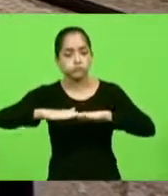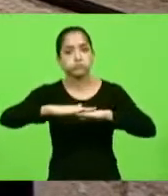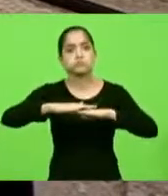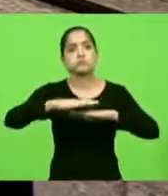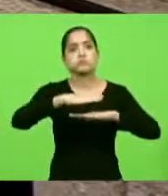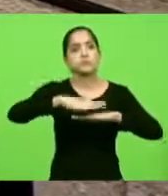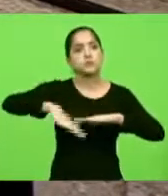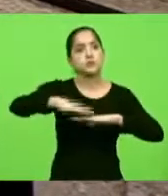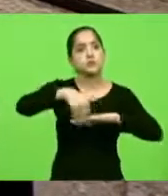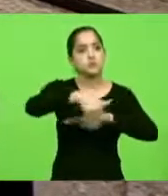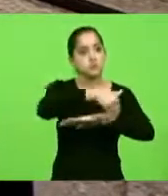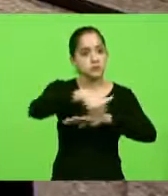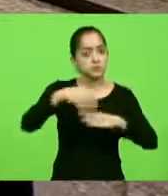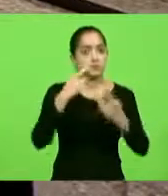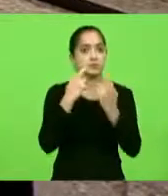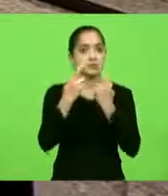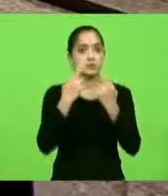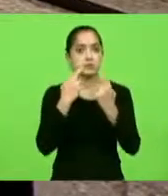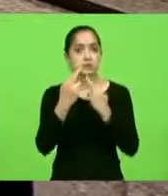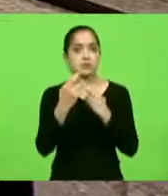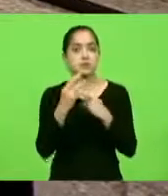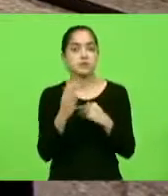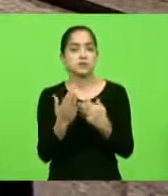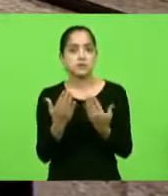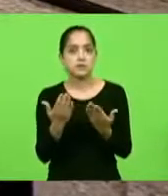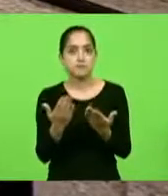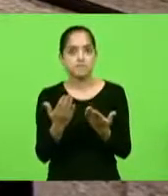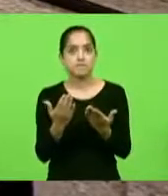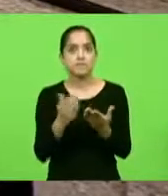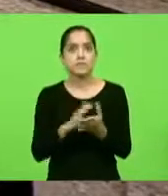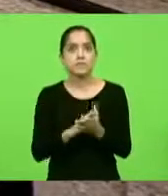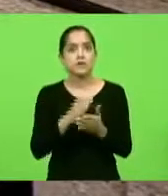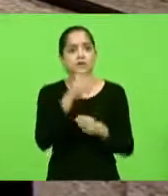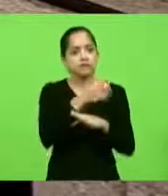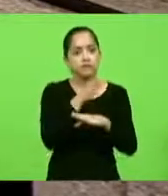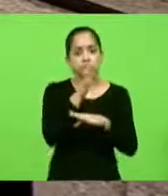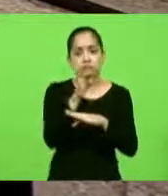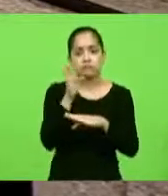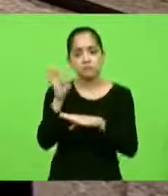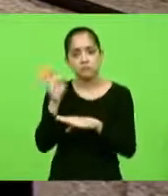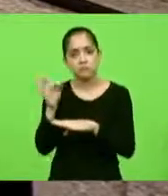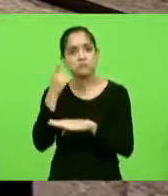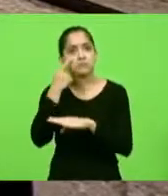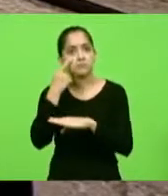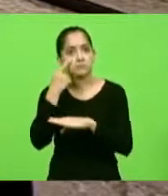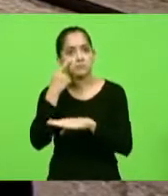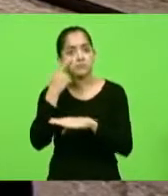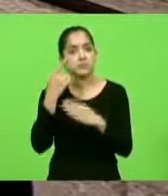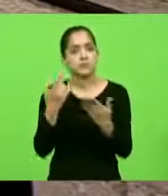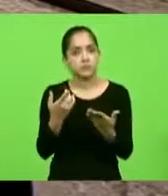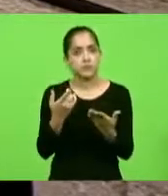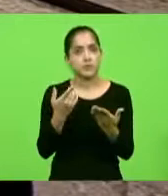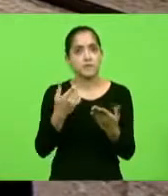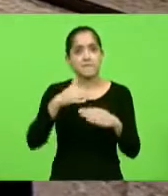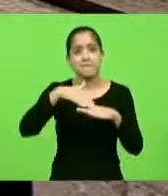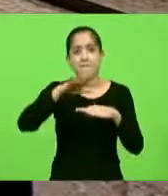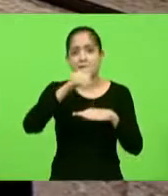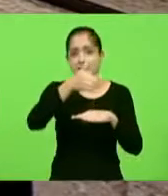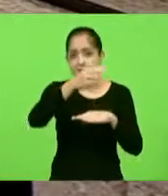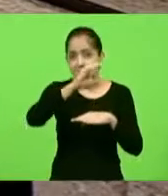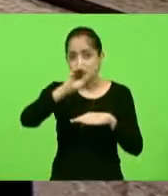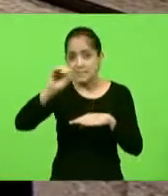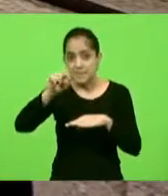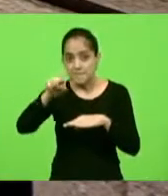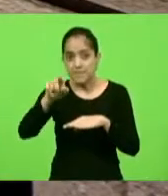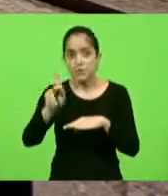estaduais. Mas, como quem anda muito pelo Estado, em um ano desses aí, eu rodei mais de 100 mil quilômetros só no